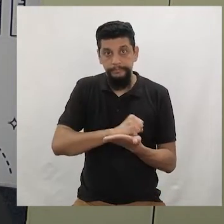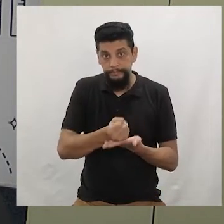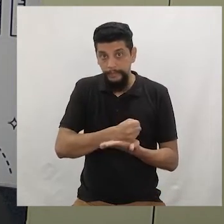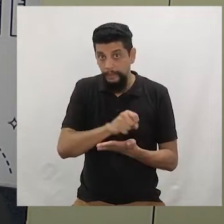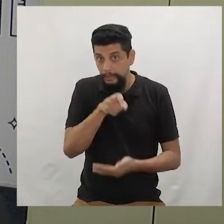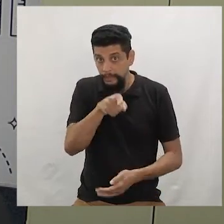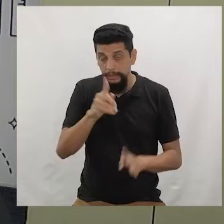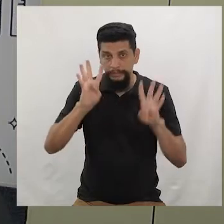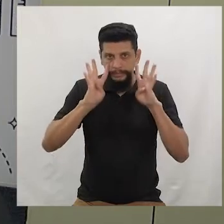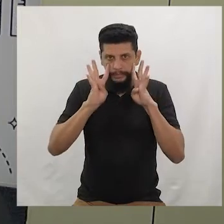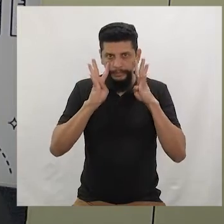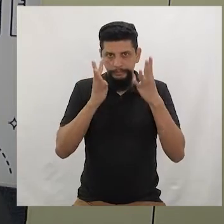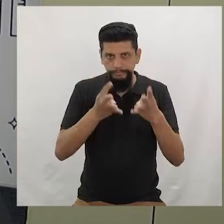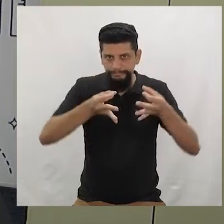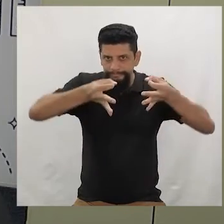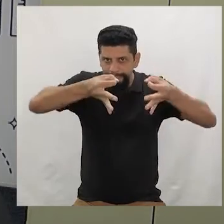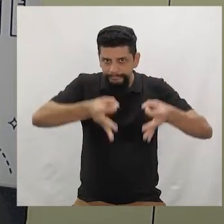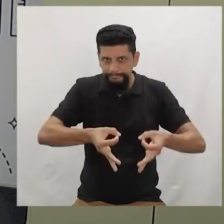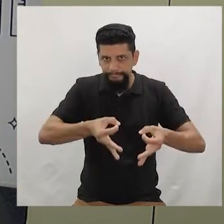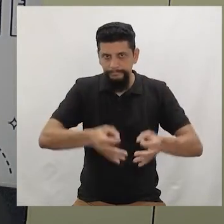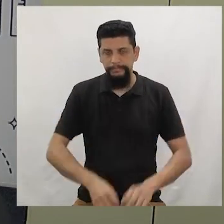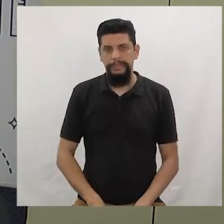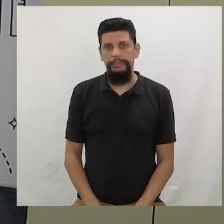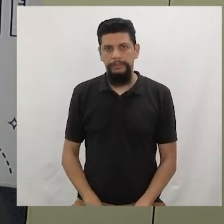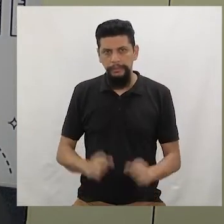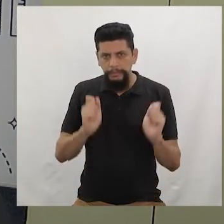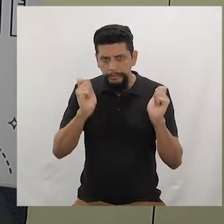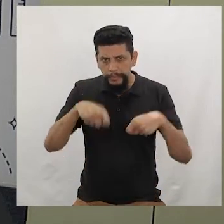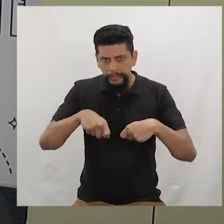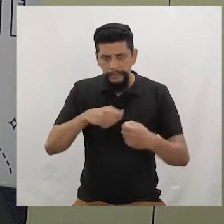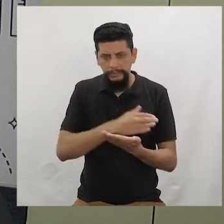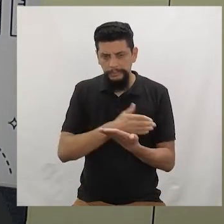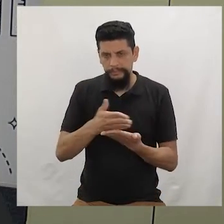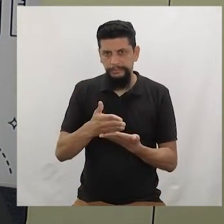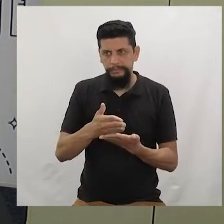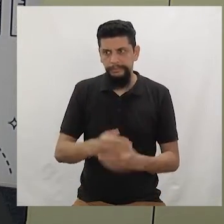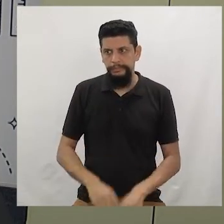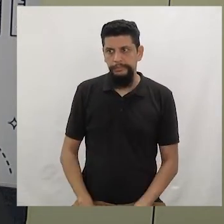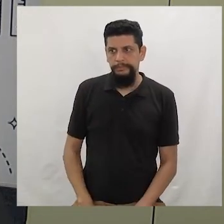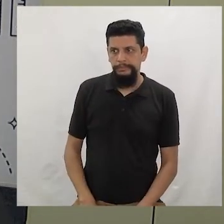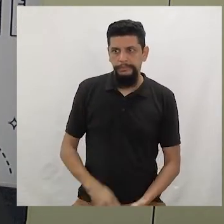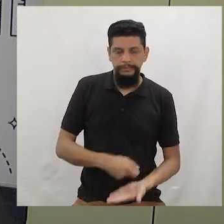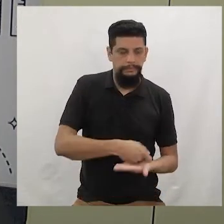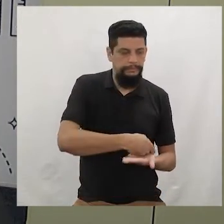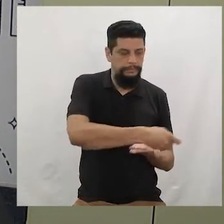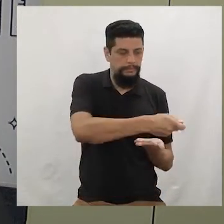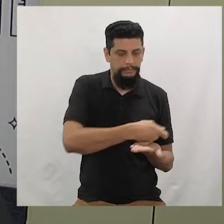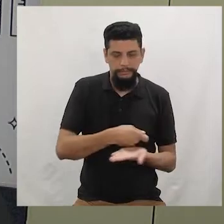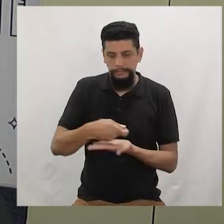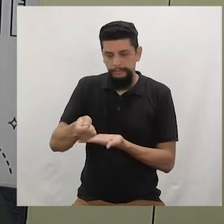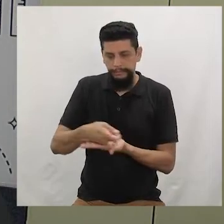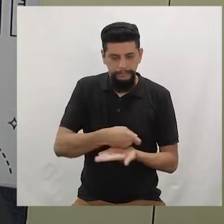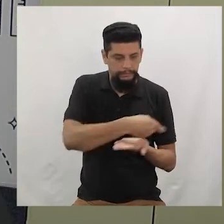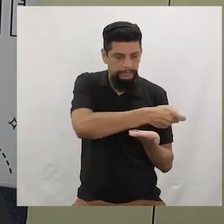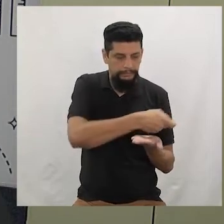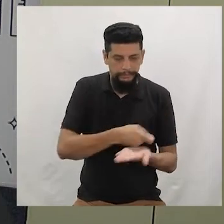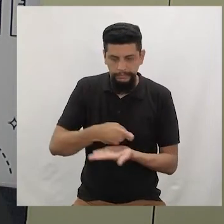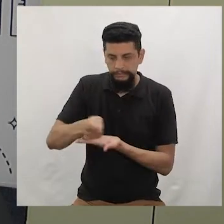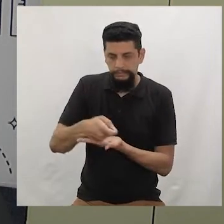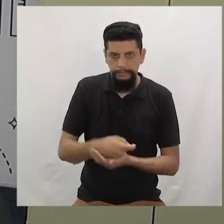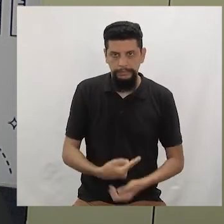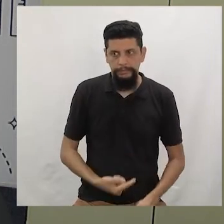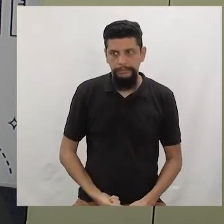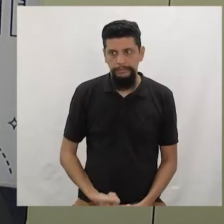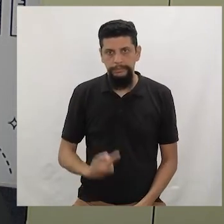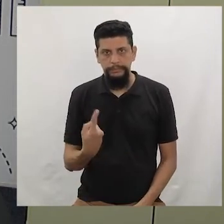Lá. Prestaram atenção? Certo. Você? Certo. Podemos começar? Podemos começar. Então, uma para a professora Cris, uma para